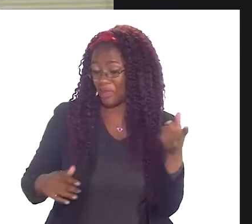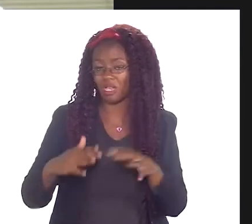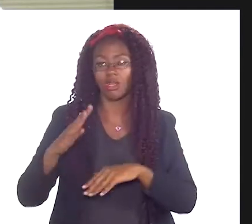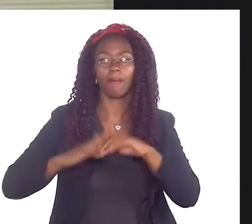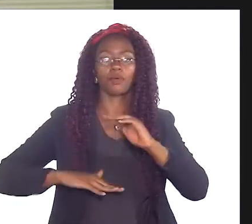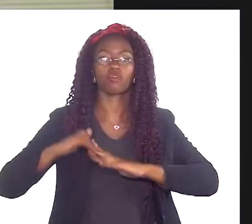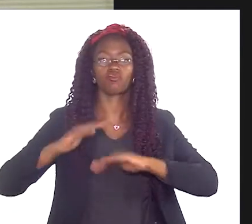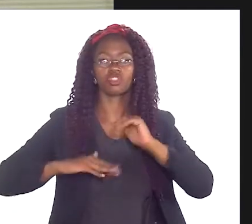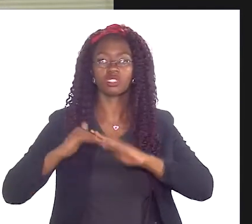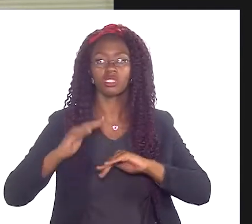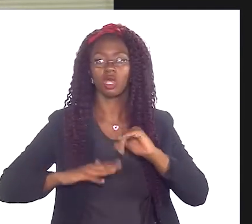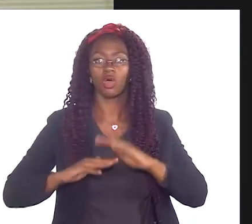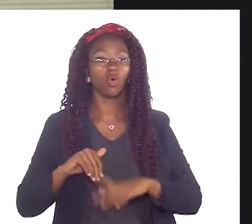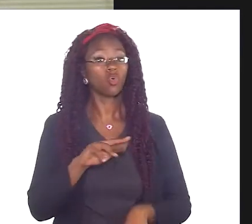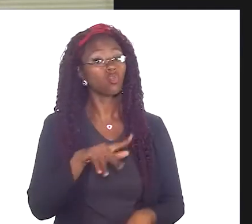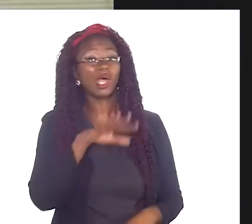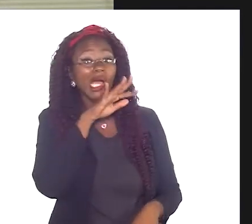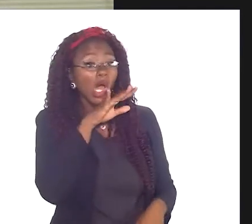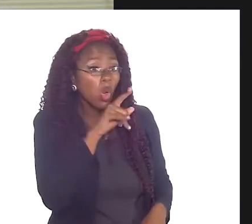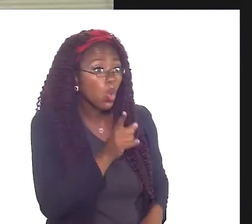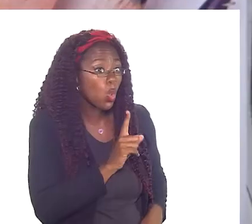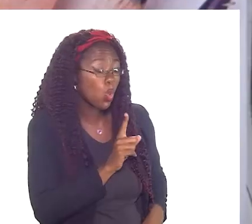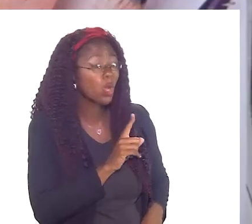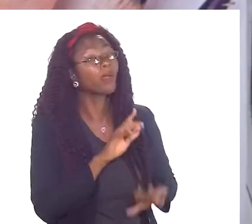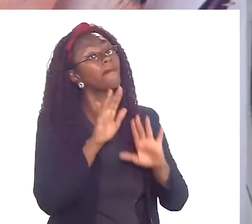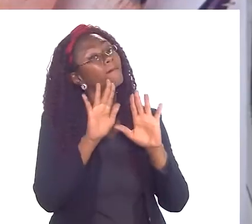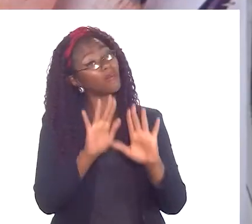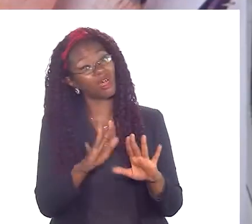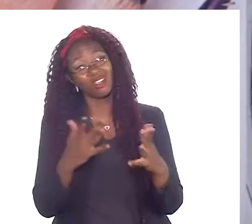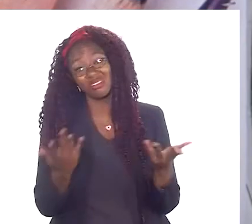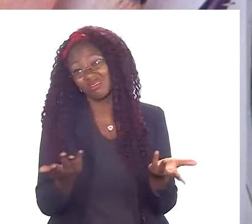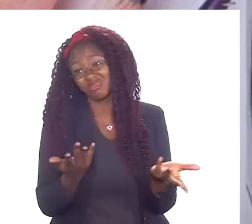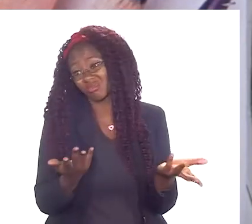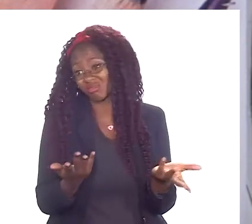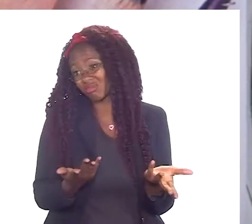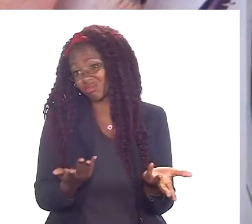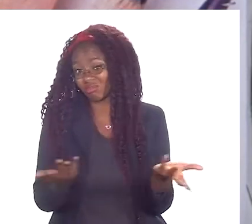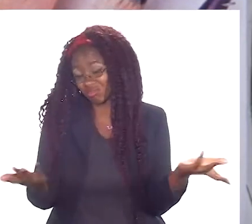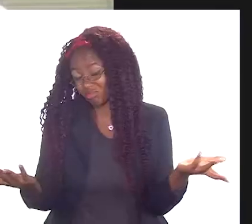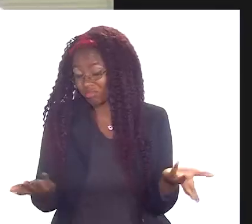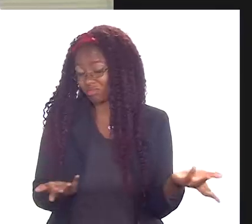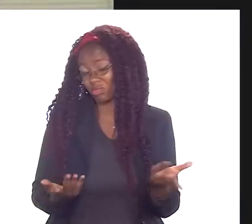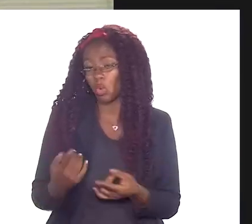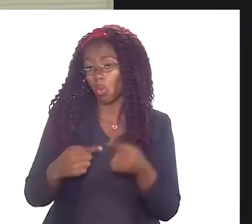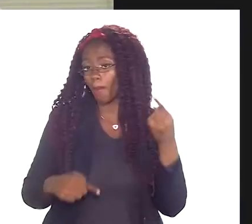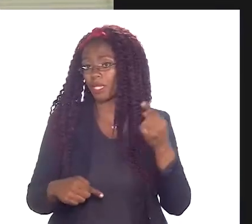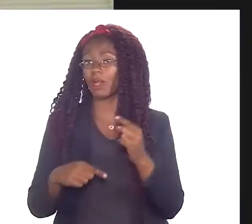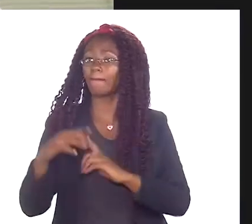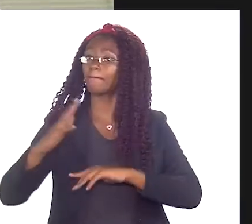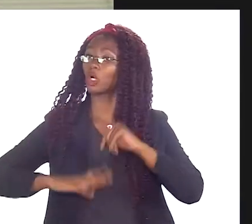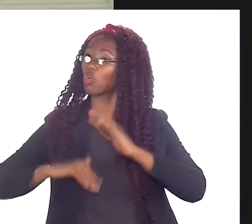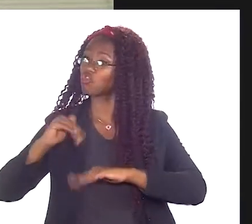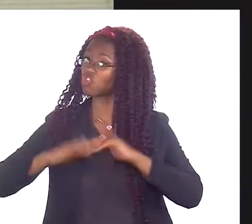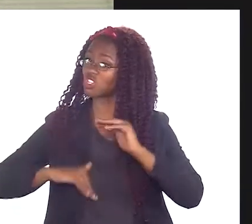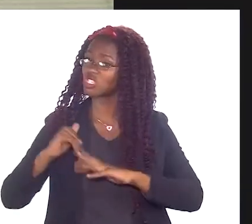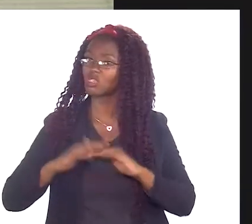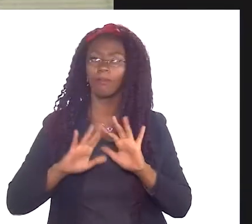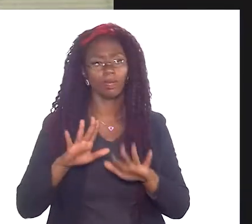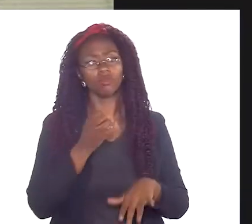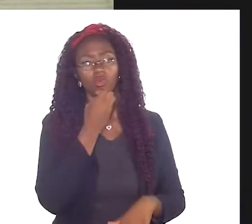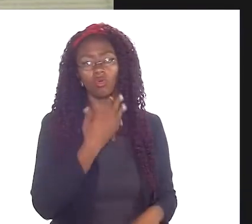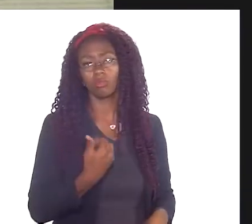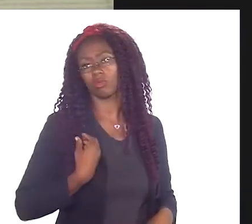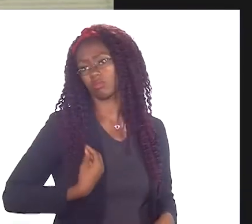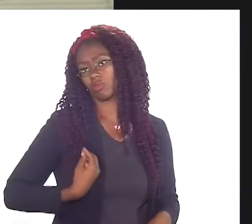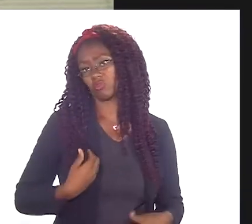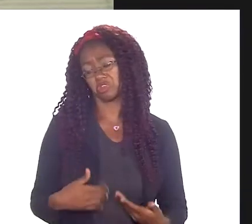seu perfil profissional. Não vai agregar tanto. É o que vocês estavam falando, né? Mas é positivo para a vida. Assim,